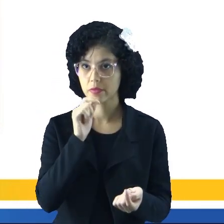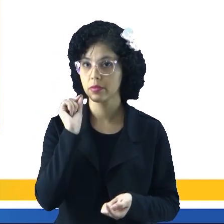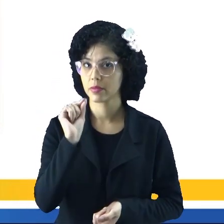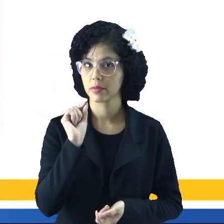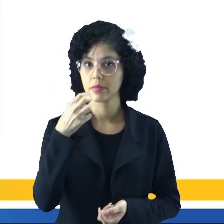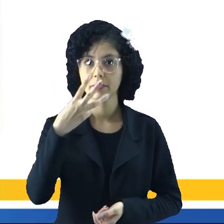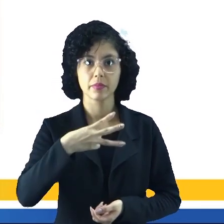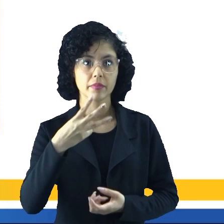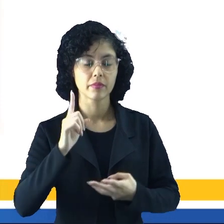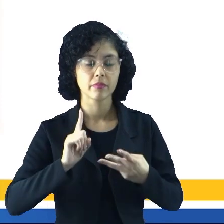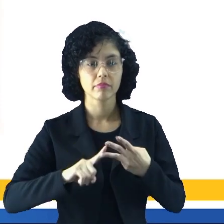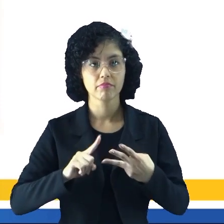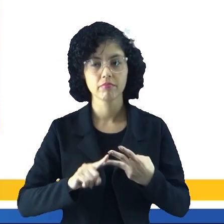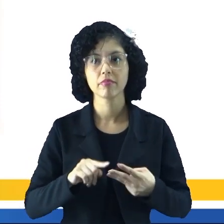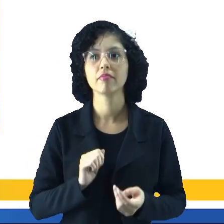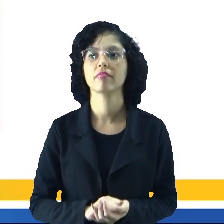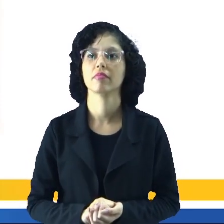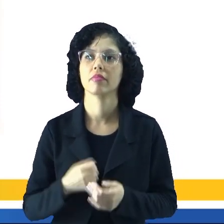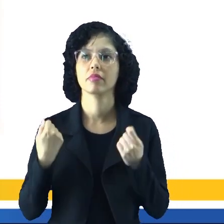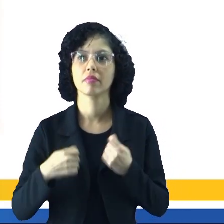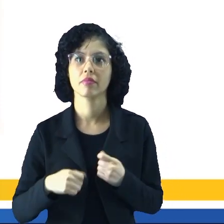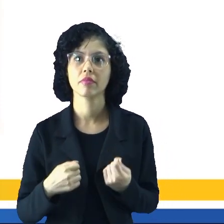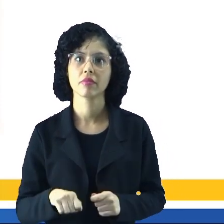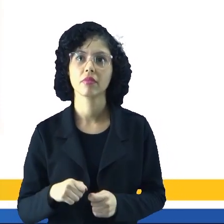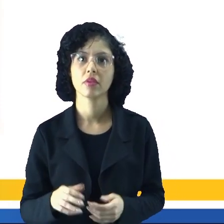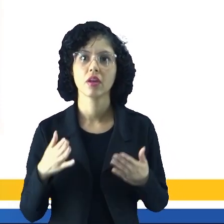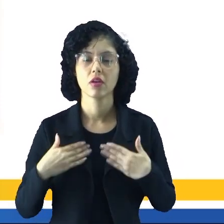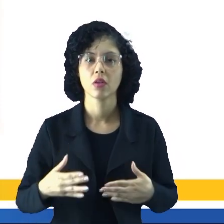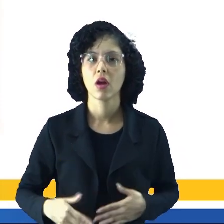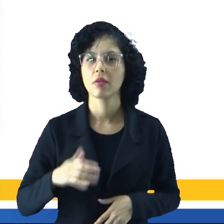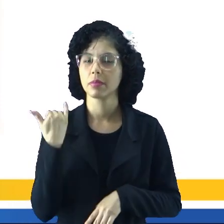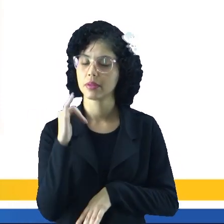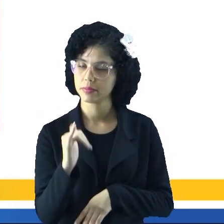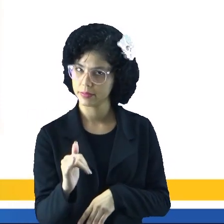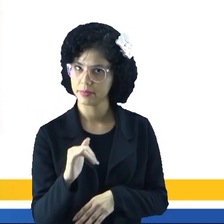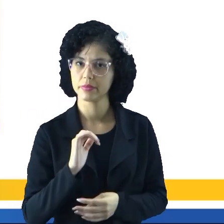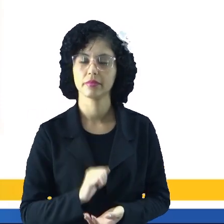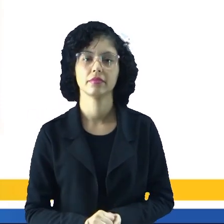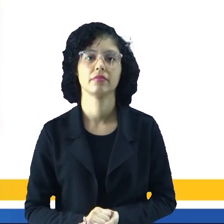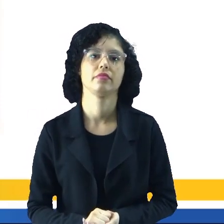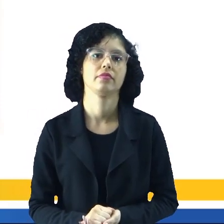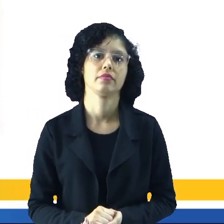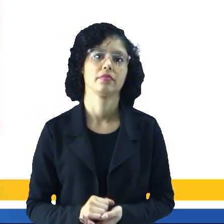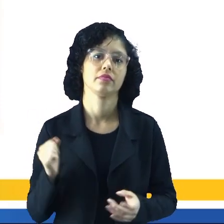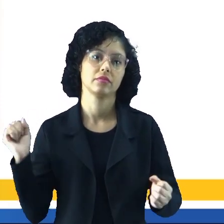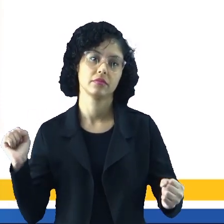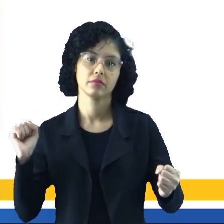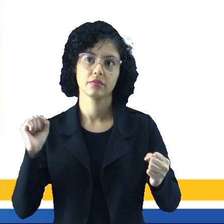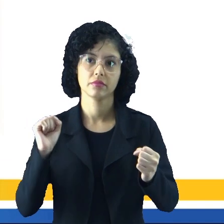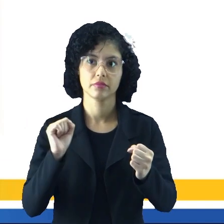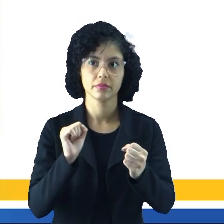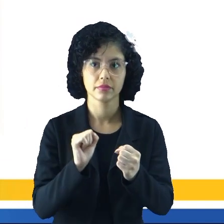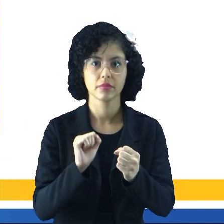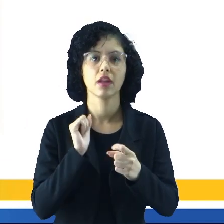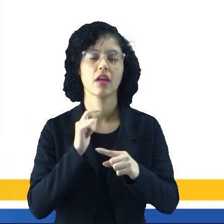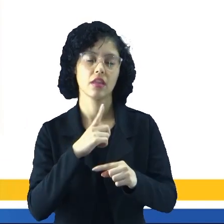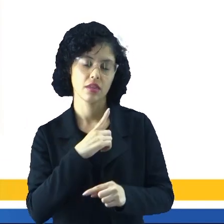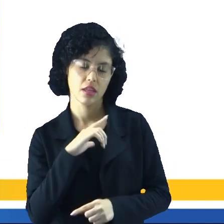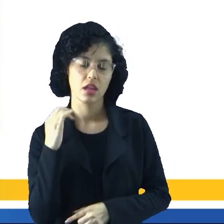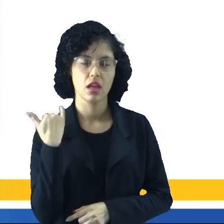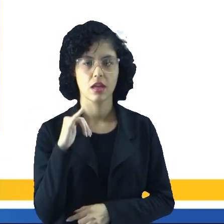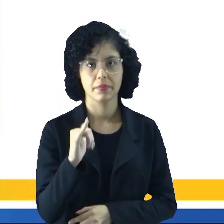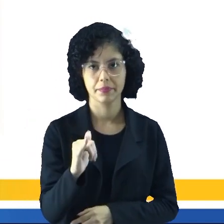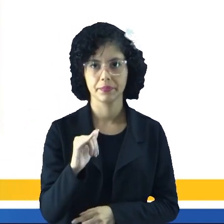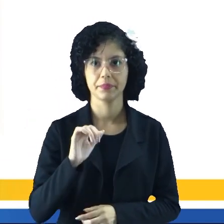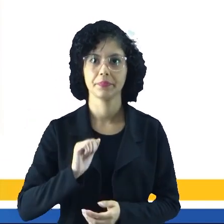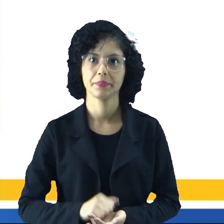caso, nós necessitamos primeiramente de um corpo eletrizado. Se nós aproximarmos um corpo carregado, que nós vamos